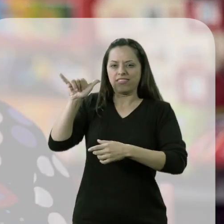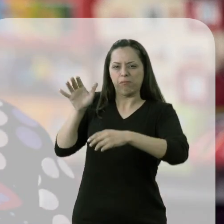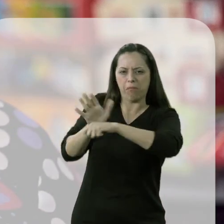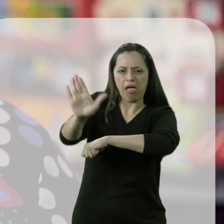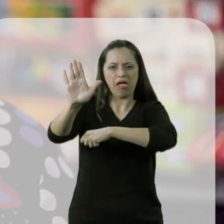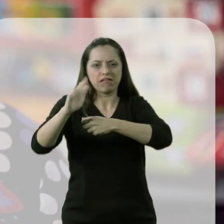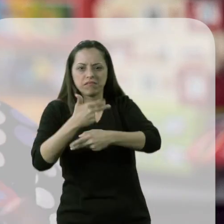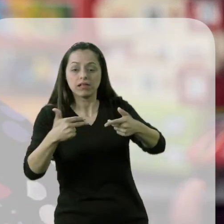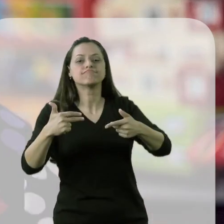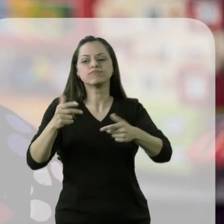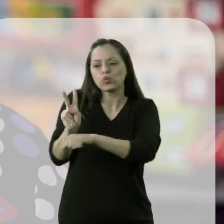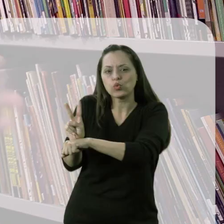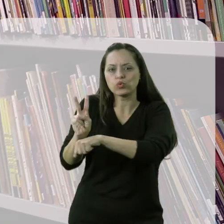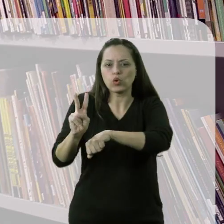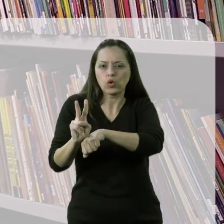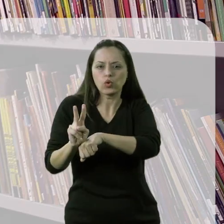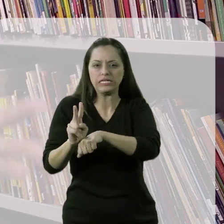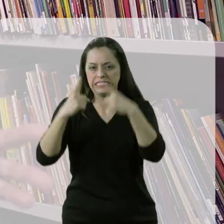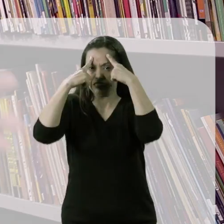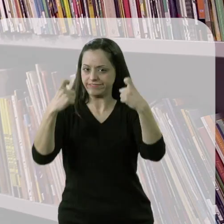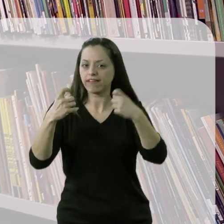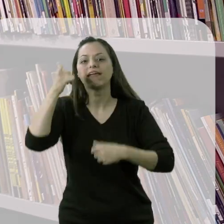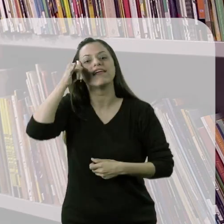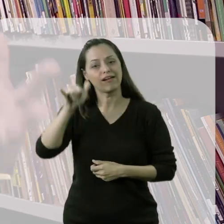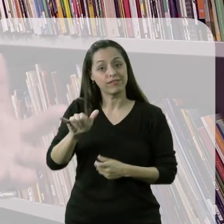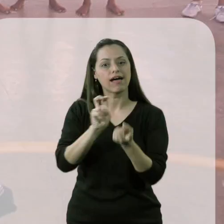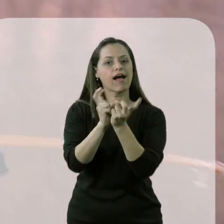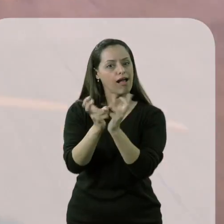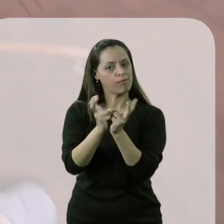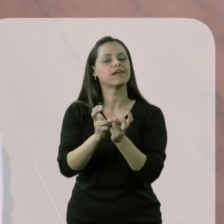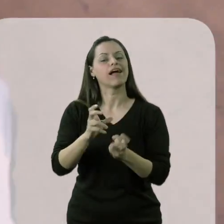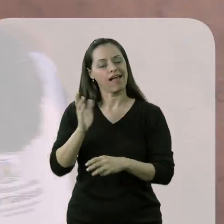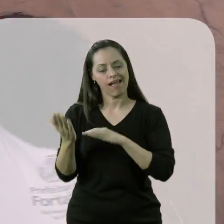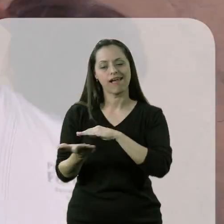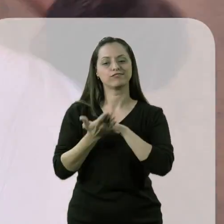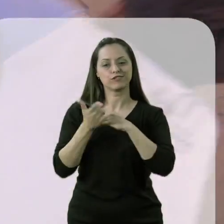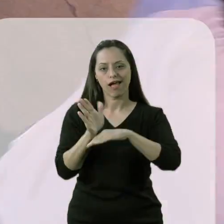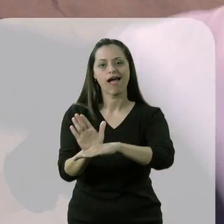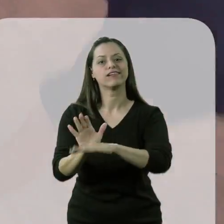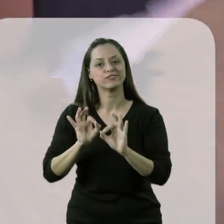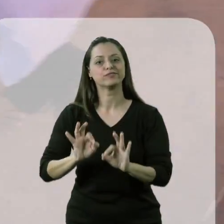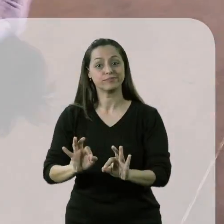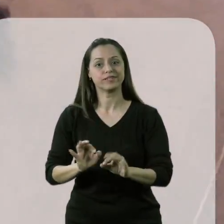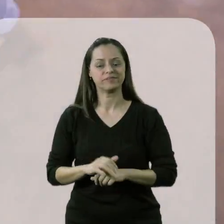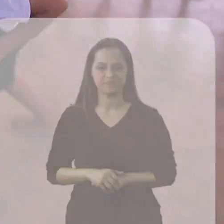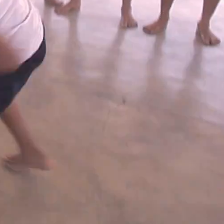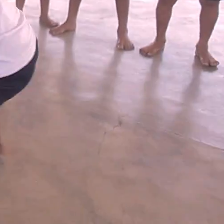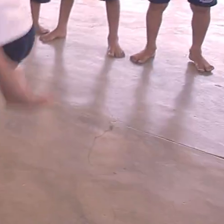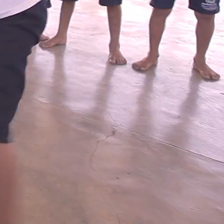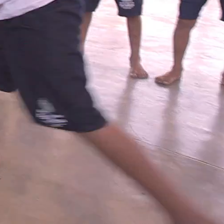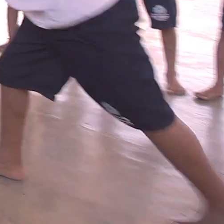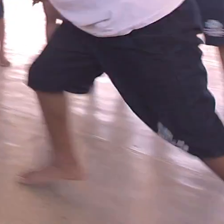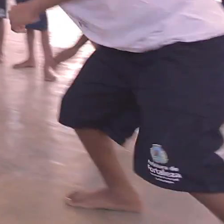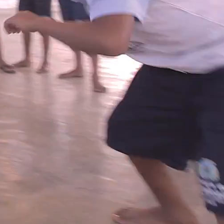gente percebe que o outro cuida do outro, evita um toque mais violento. E eu acho que essa capoeira ajudou muito, né?